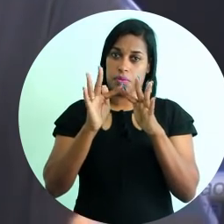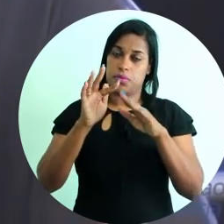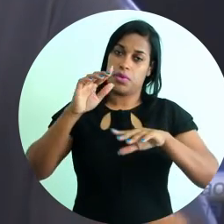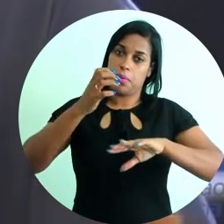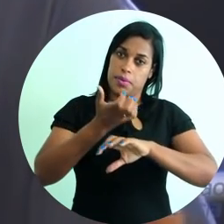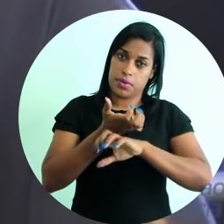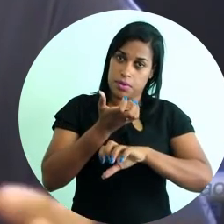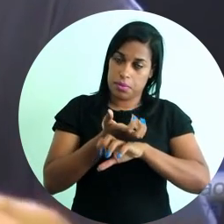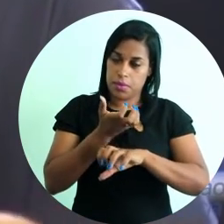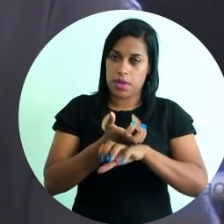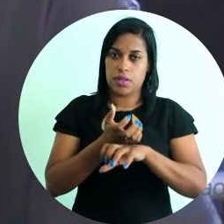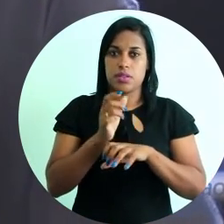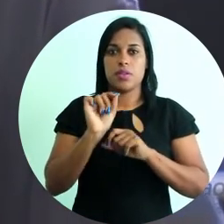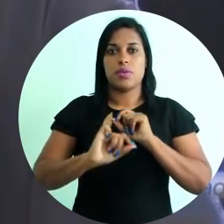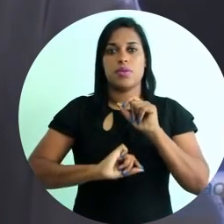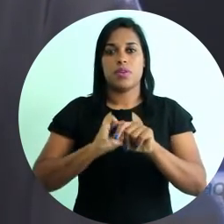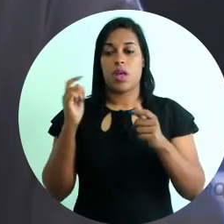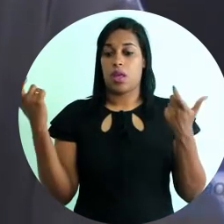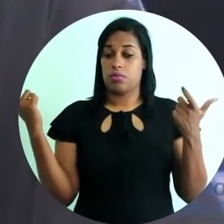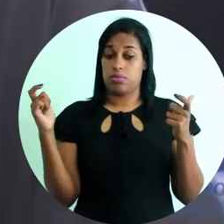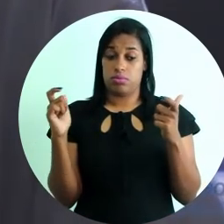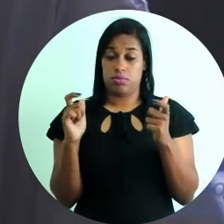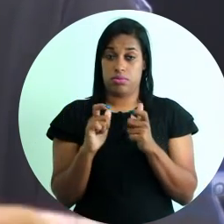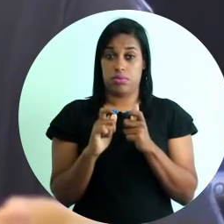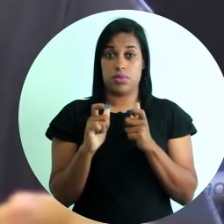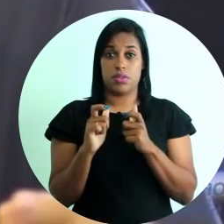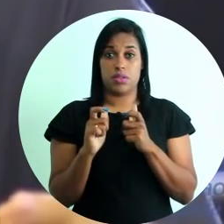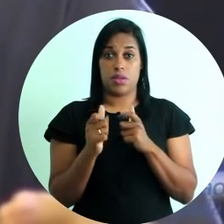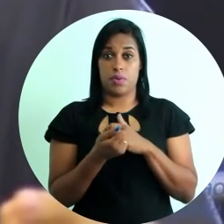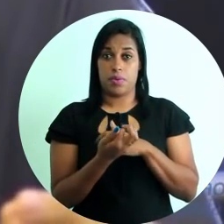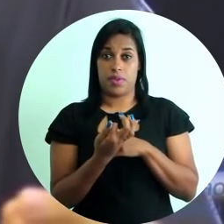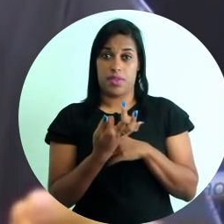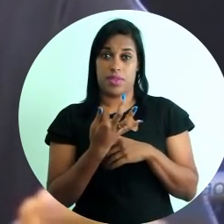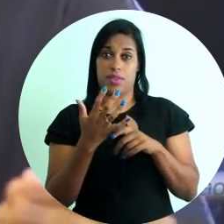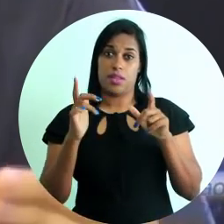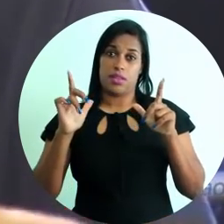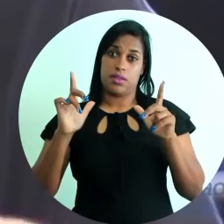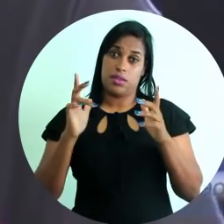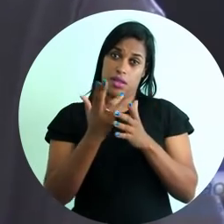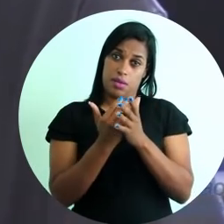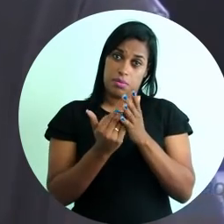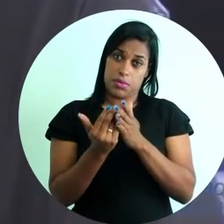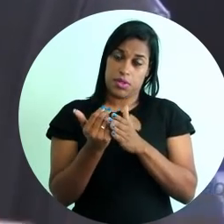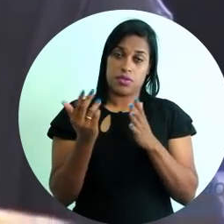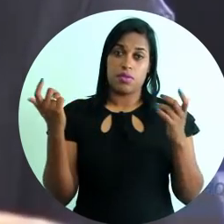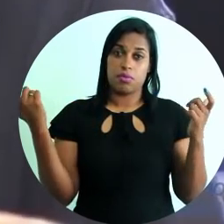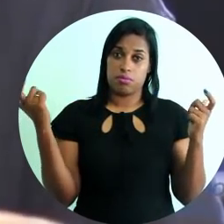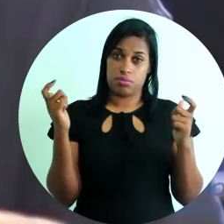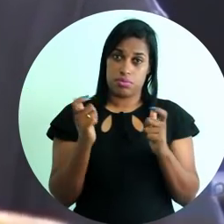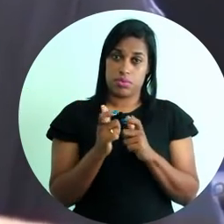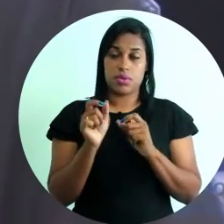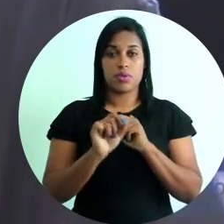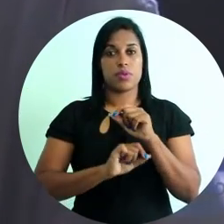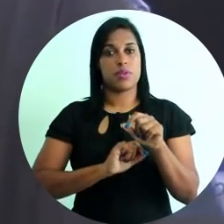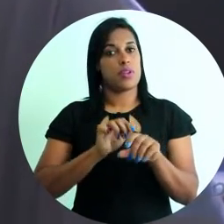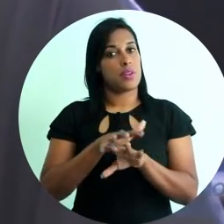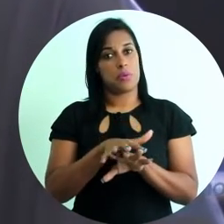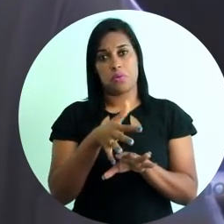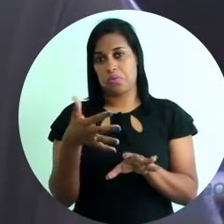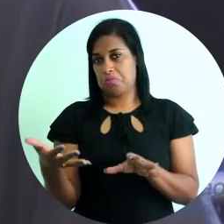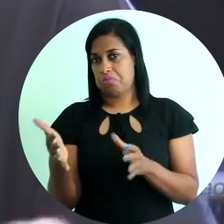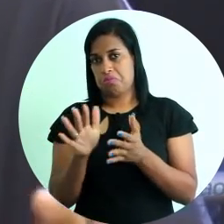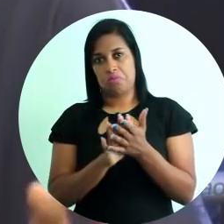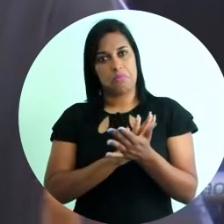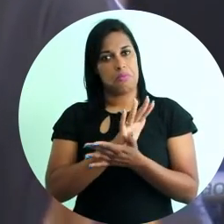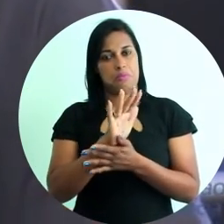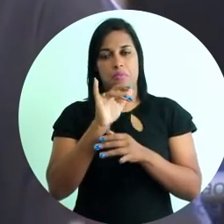algoritmos que vão reduzir o tamanho da imagem e além de reduzir o tamanho da imagem, ele não exclui nenhum tipo